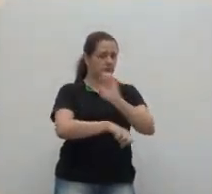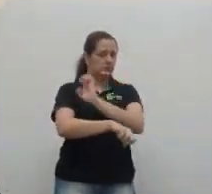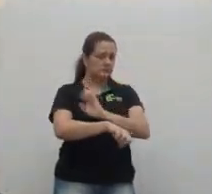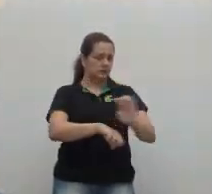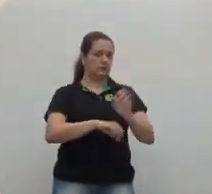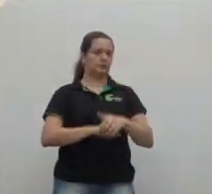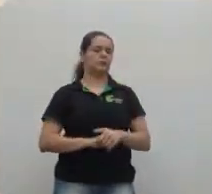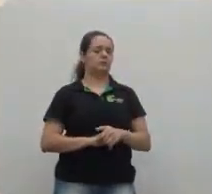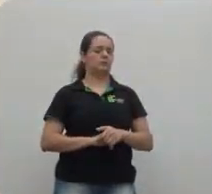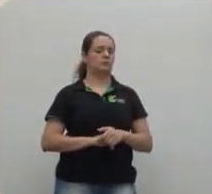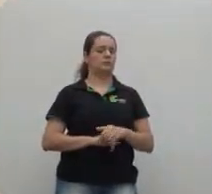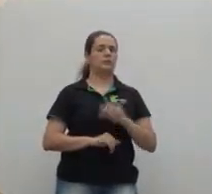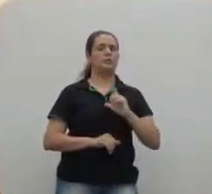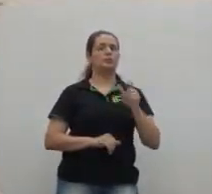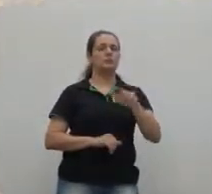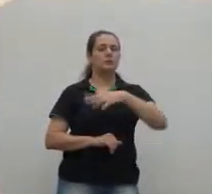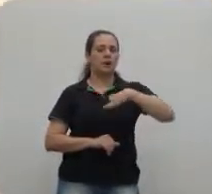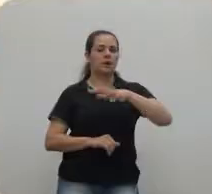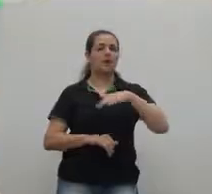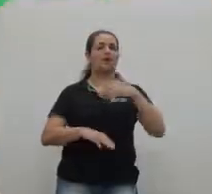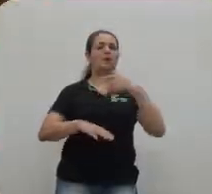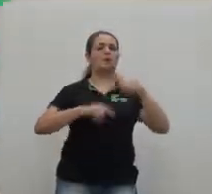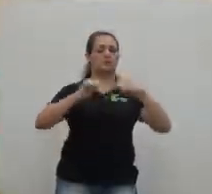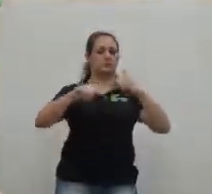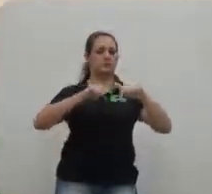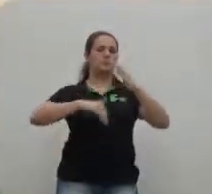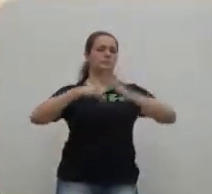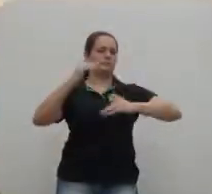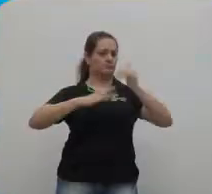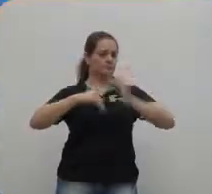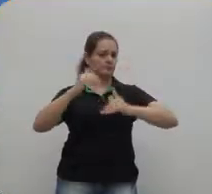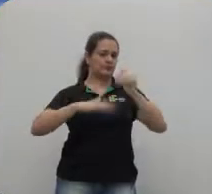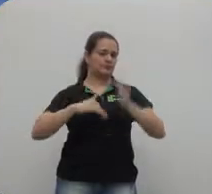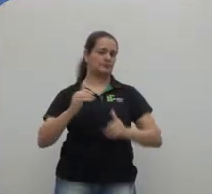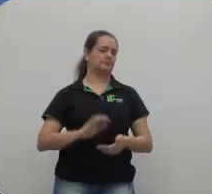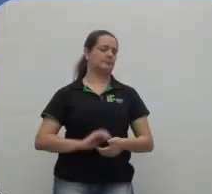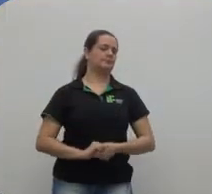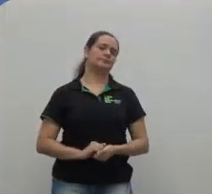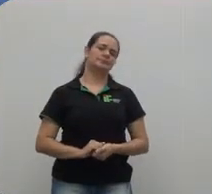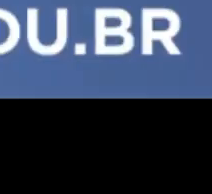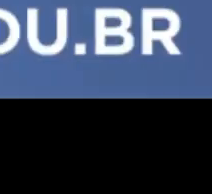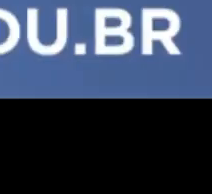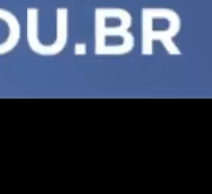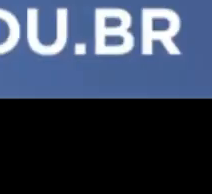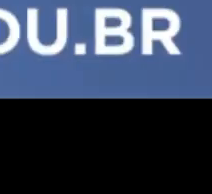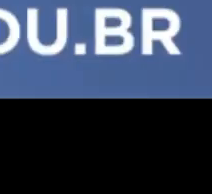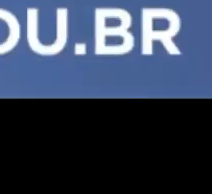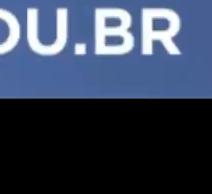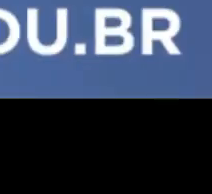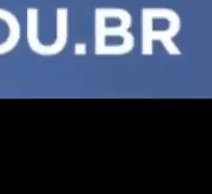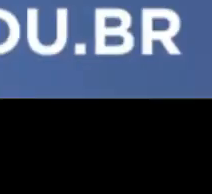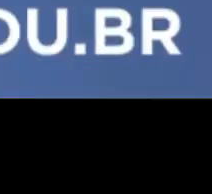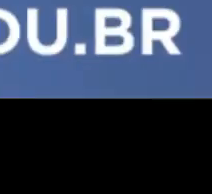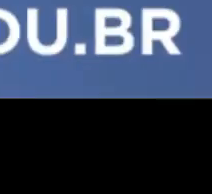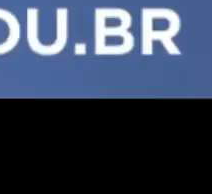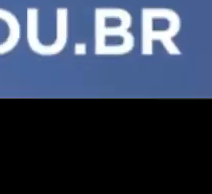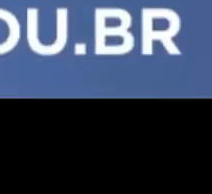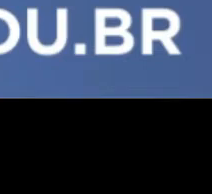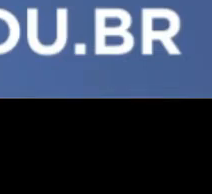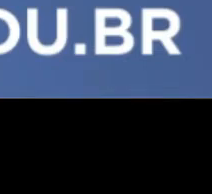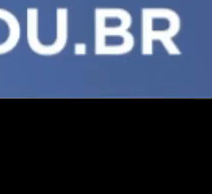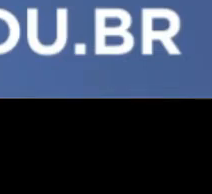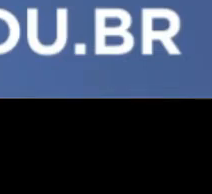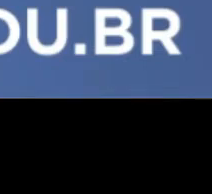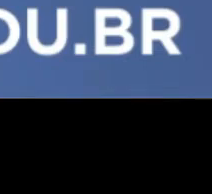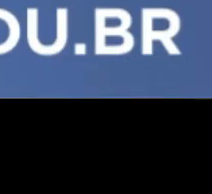de fazer o estágio e colocará no mercado profissional. Música Música